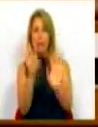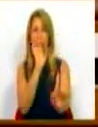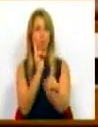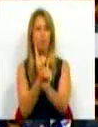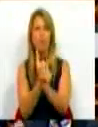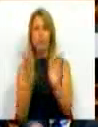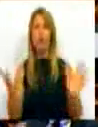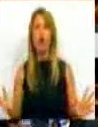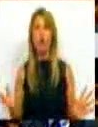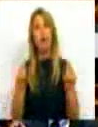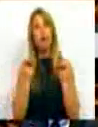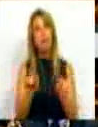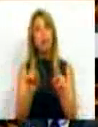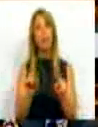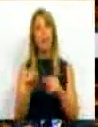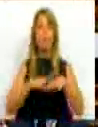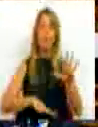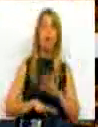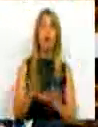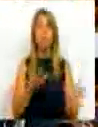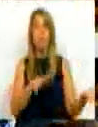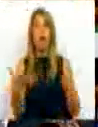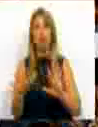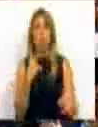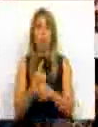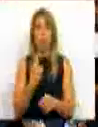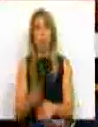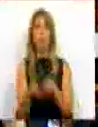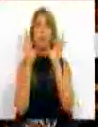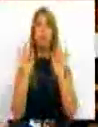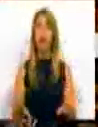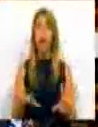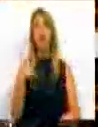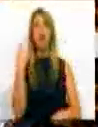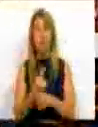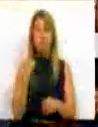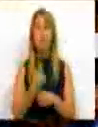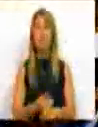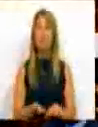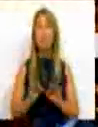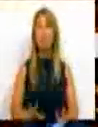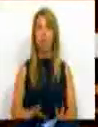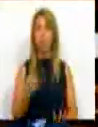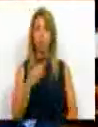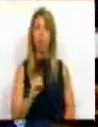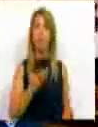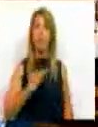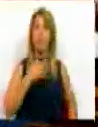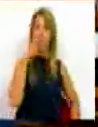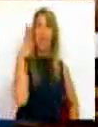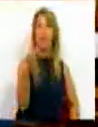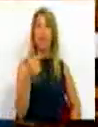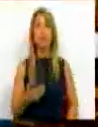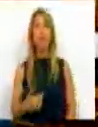para fazer mais ou menos o mesmo. E do mesmo o PS disse em campanha eleitoral que não